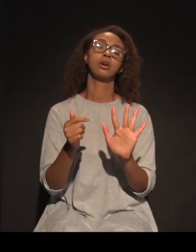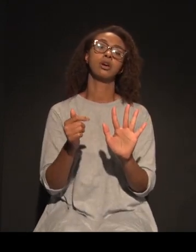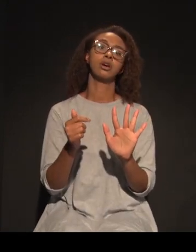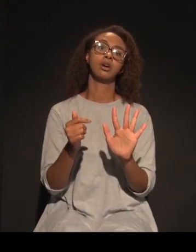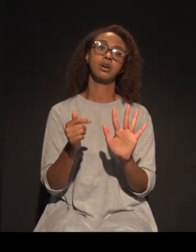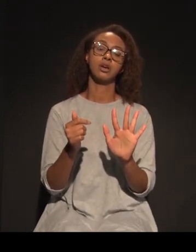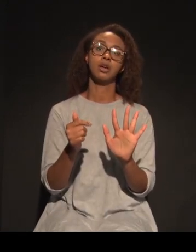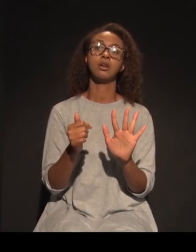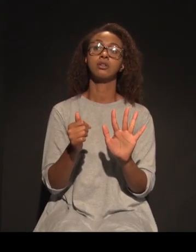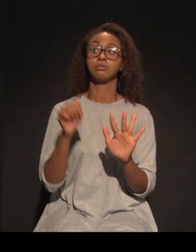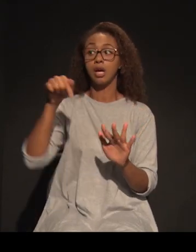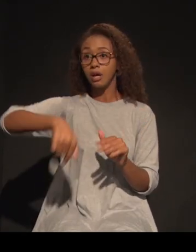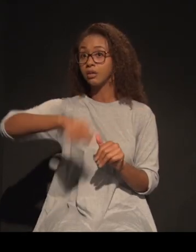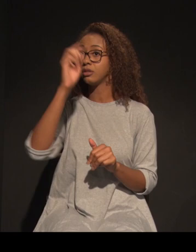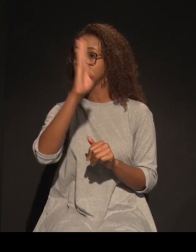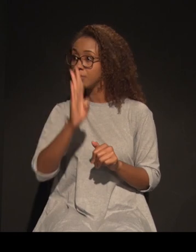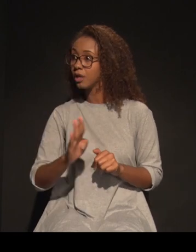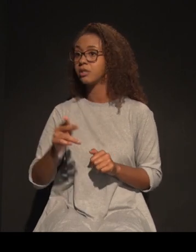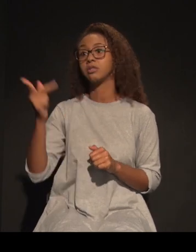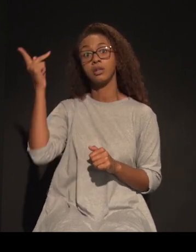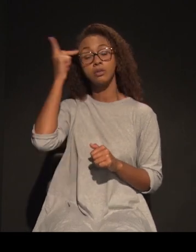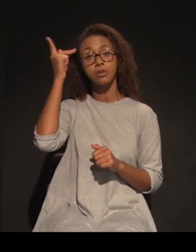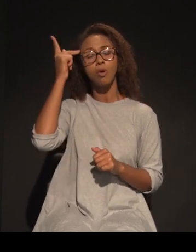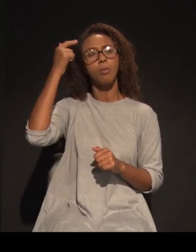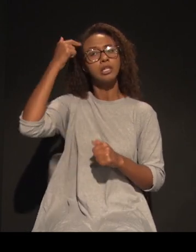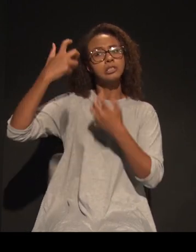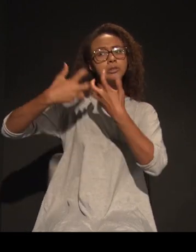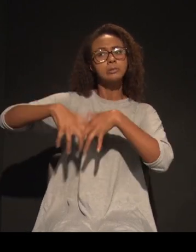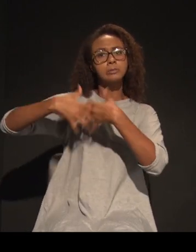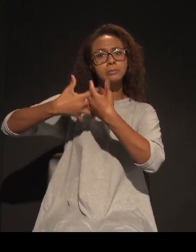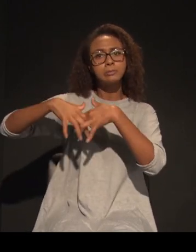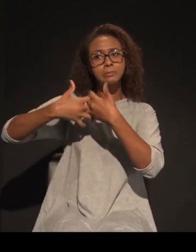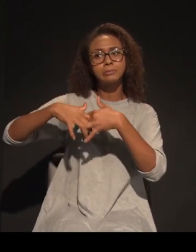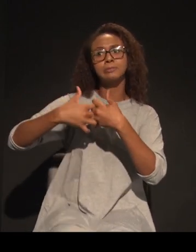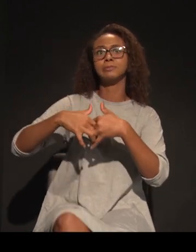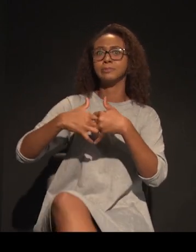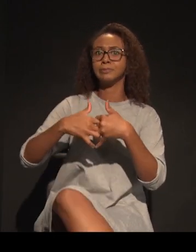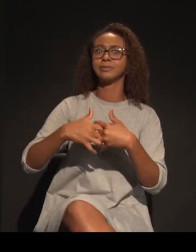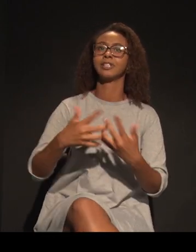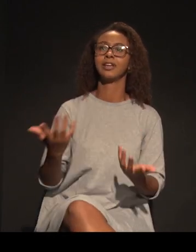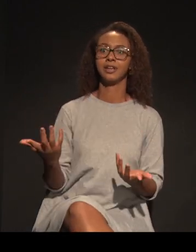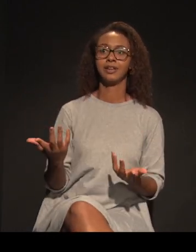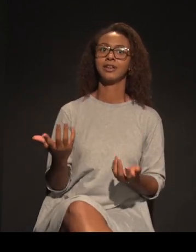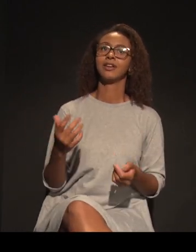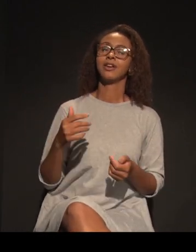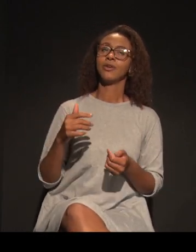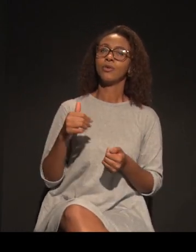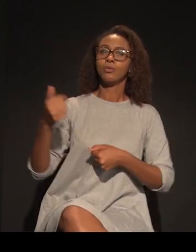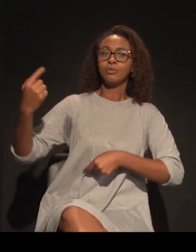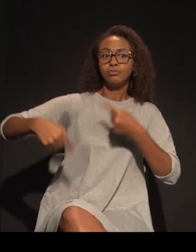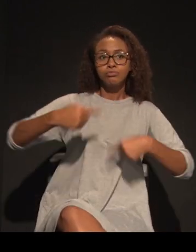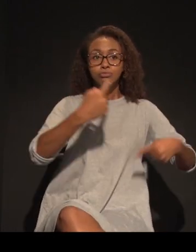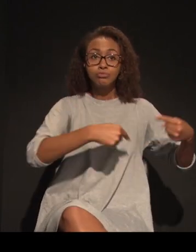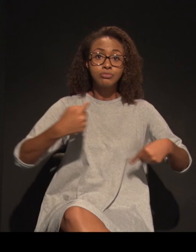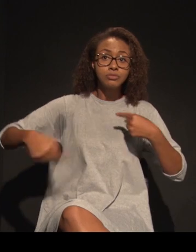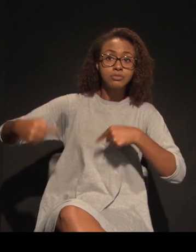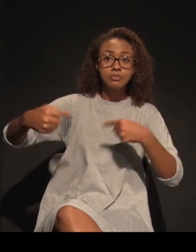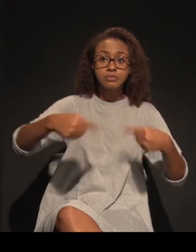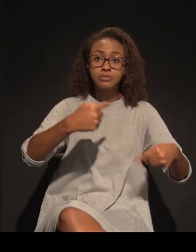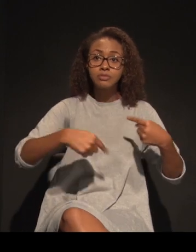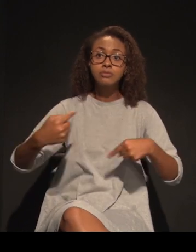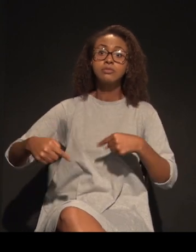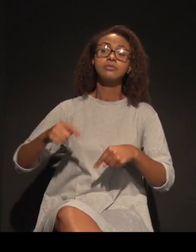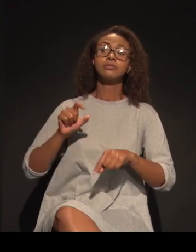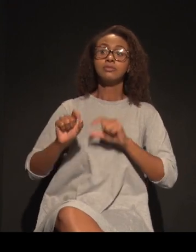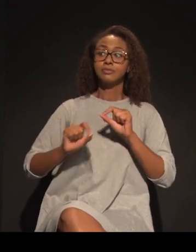e do brasil uma reflexão debate uma conversa que é extremamente importante